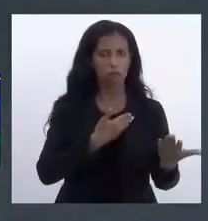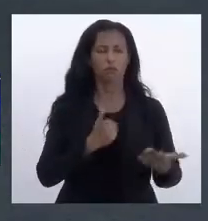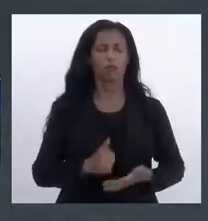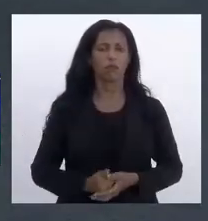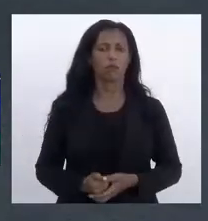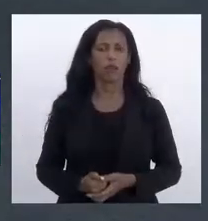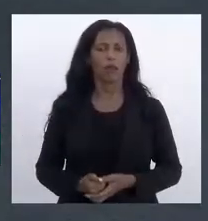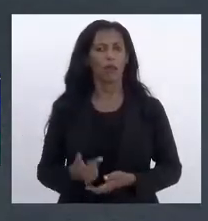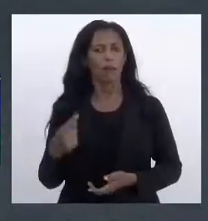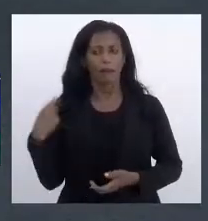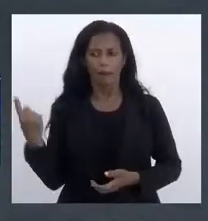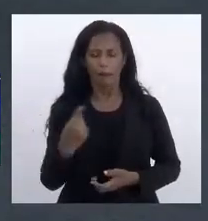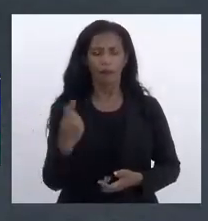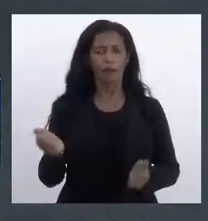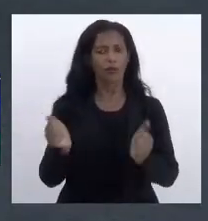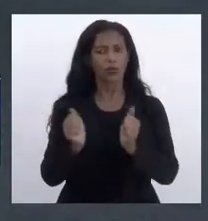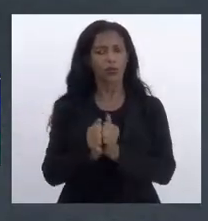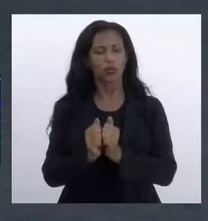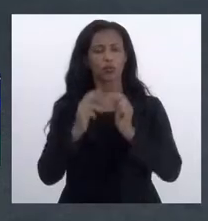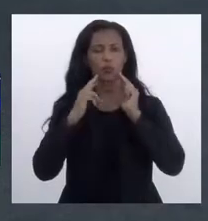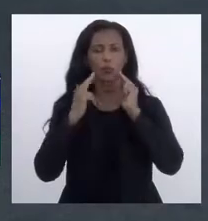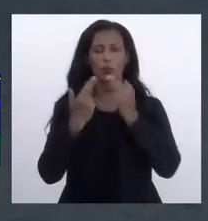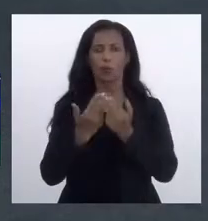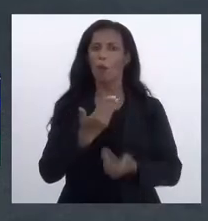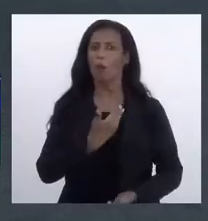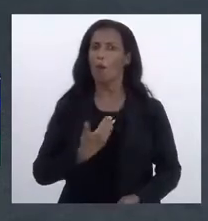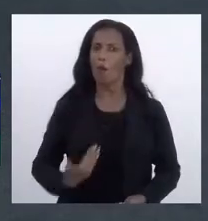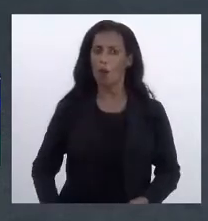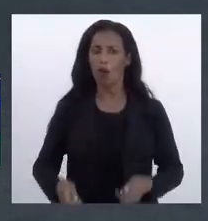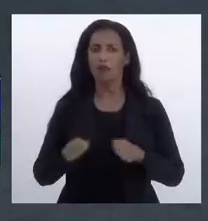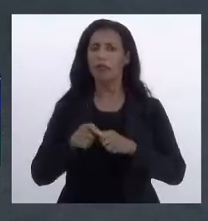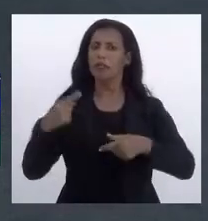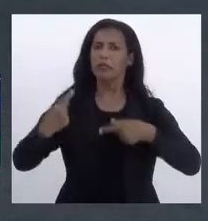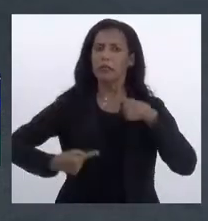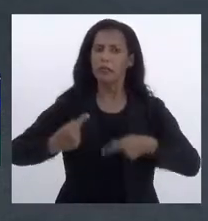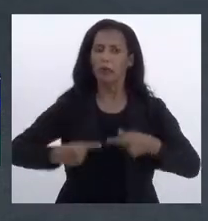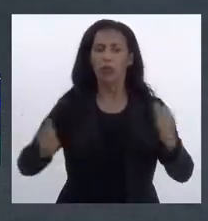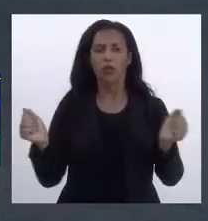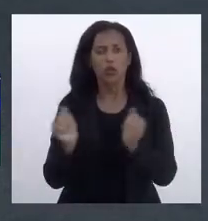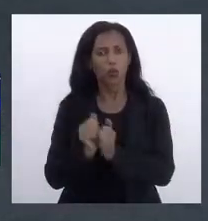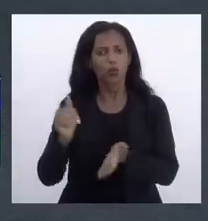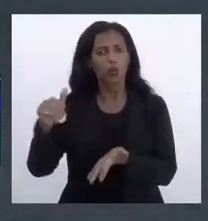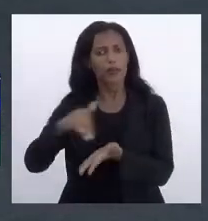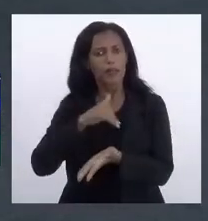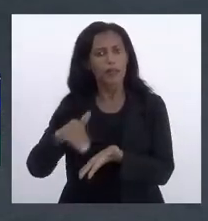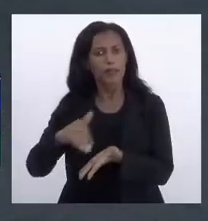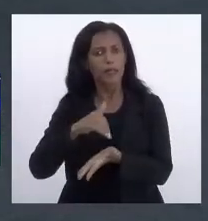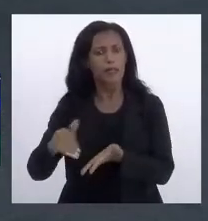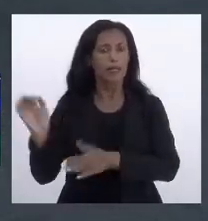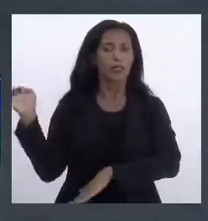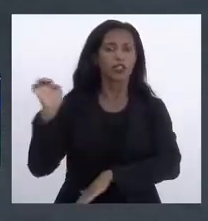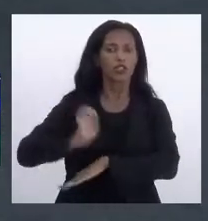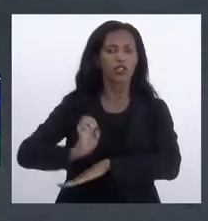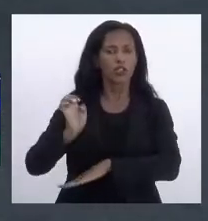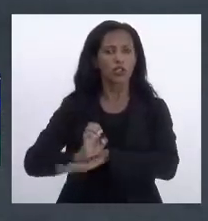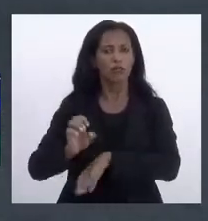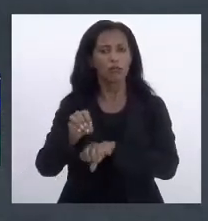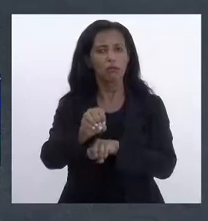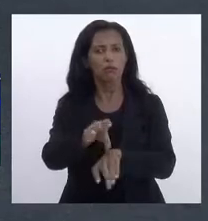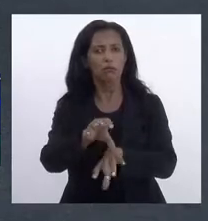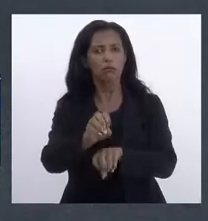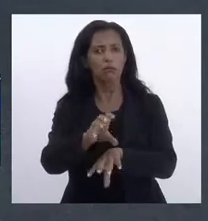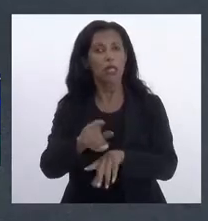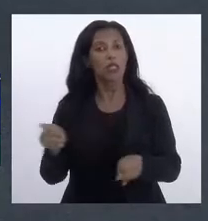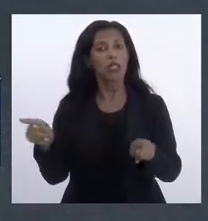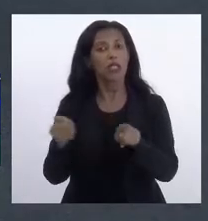companheiras para a gente fazer uma audiência pública, fazer esse debate junto à Secretaria de Estado de Educação